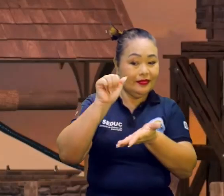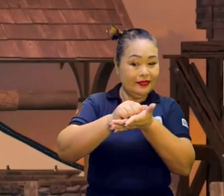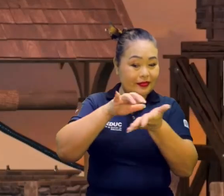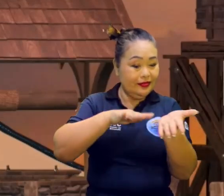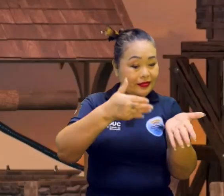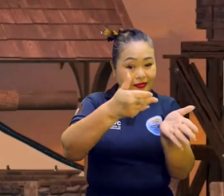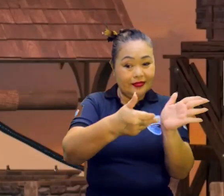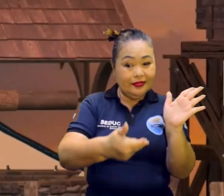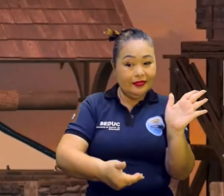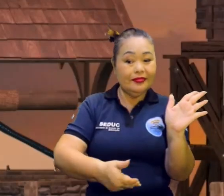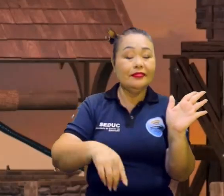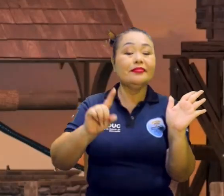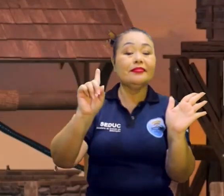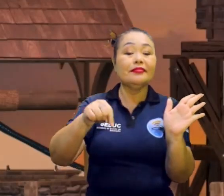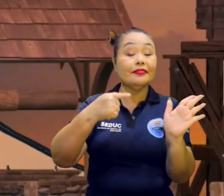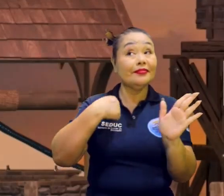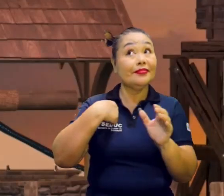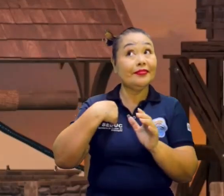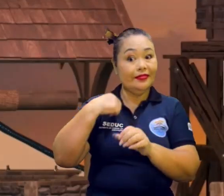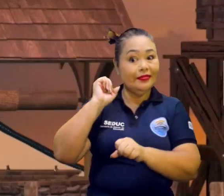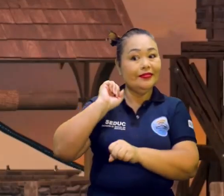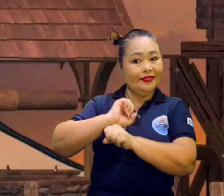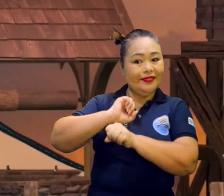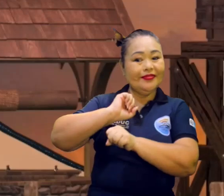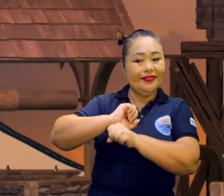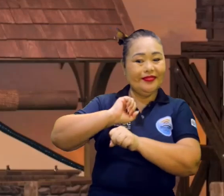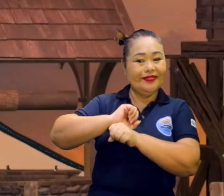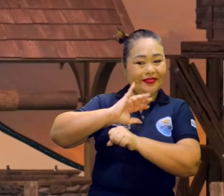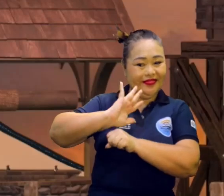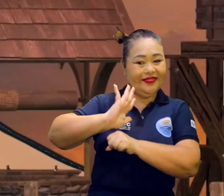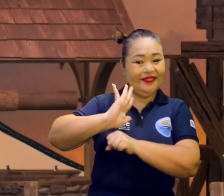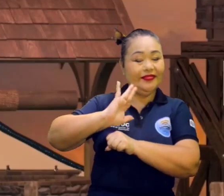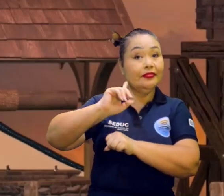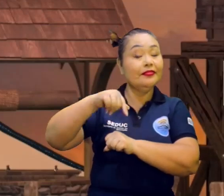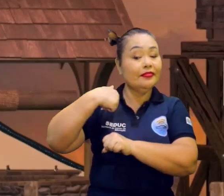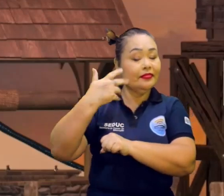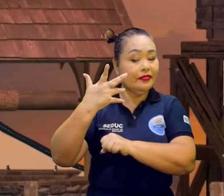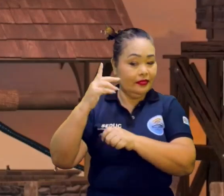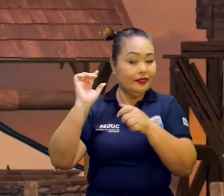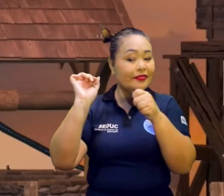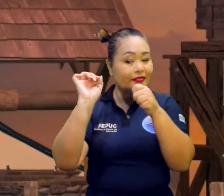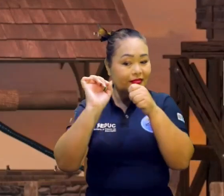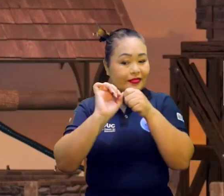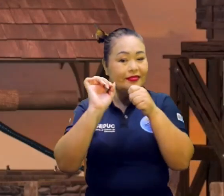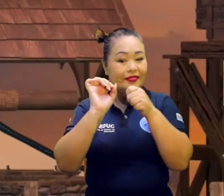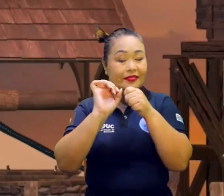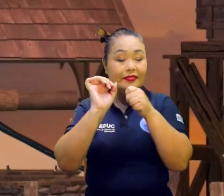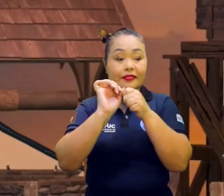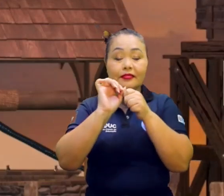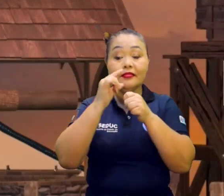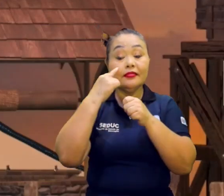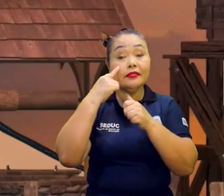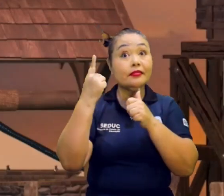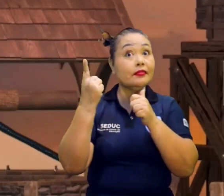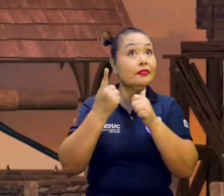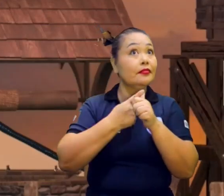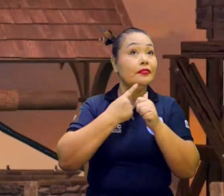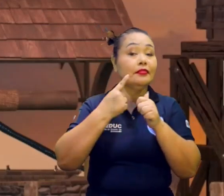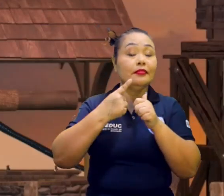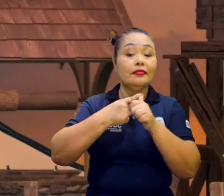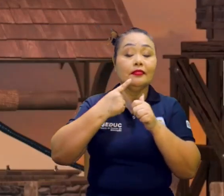na expectativa, tá bom? Para que vocês realizem aí essa primeira mostra, né,